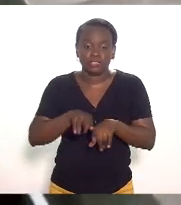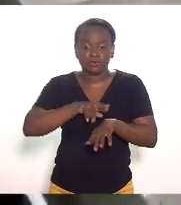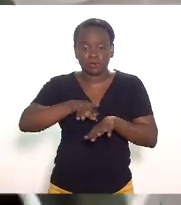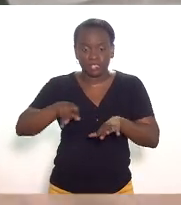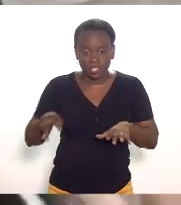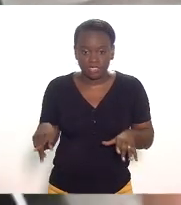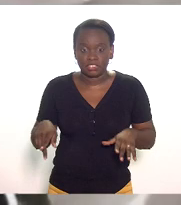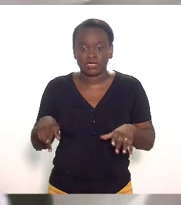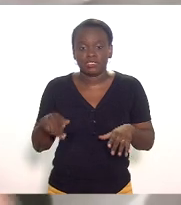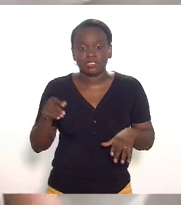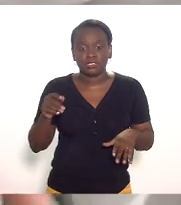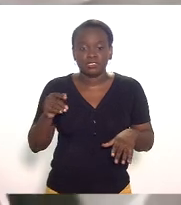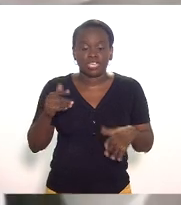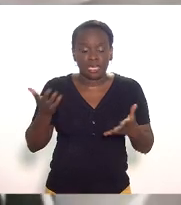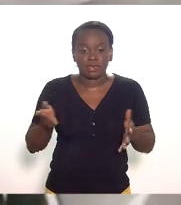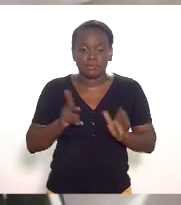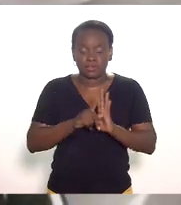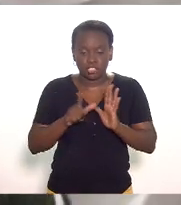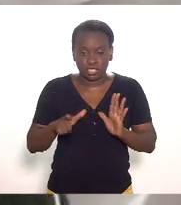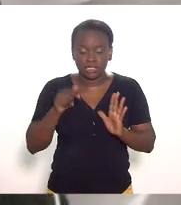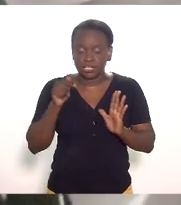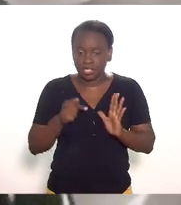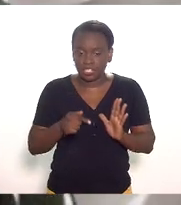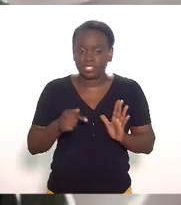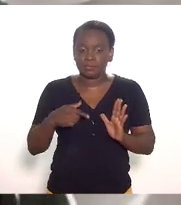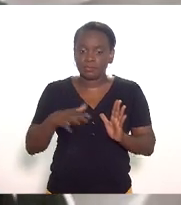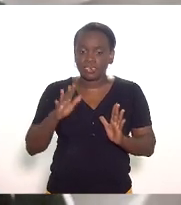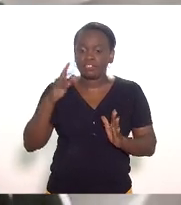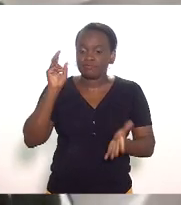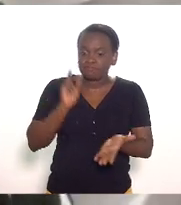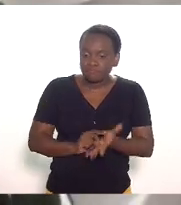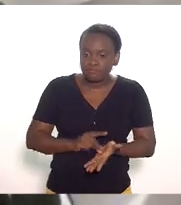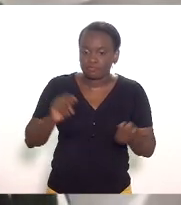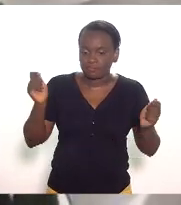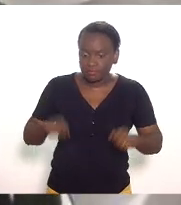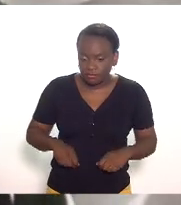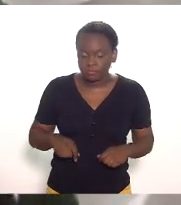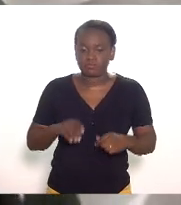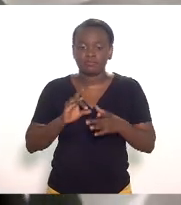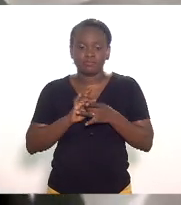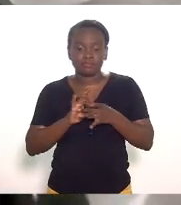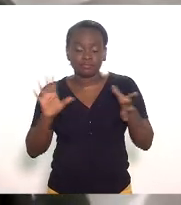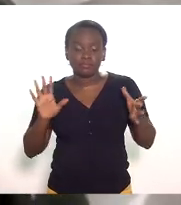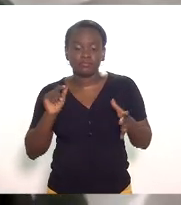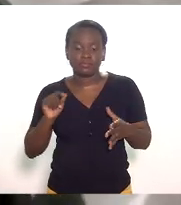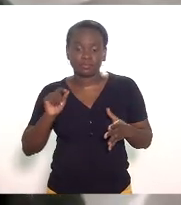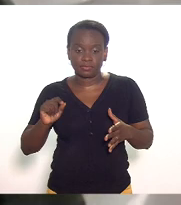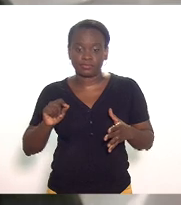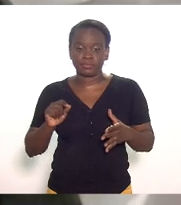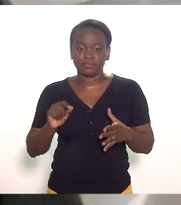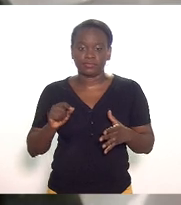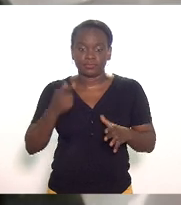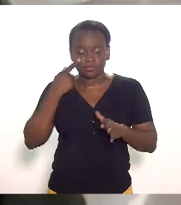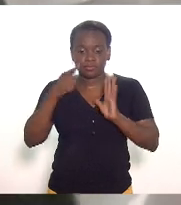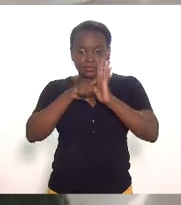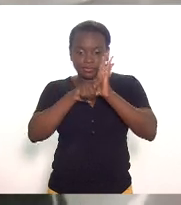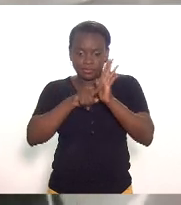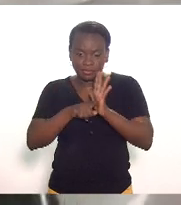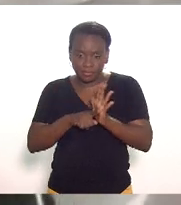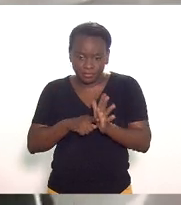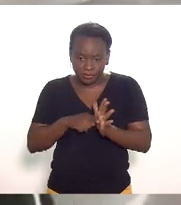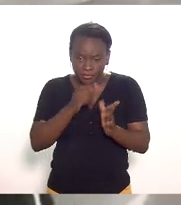modalidades, tornando esse projeto mais factível, permitindo que essa apuração